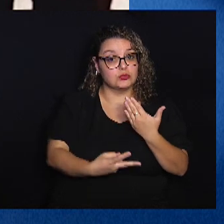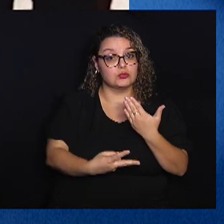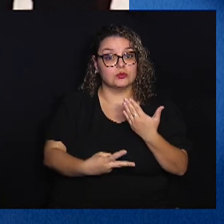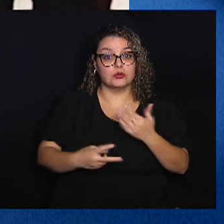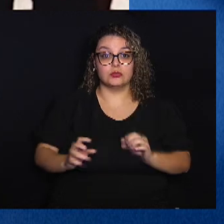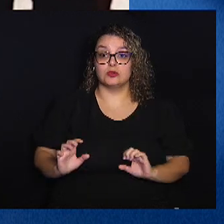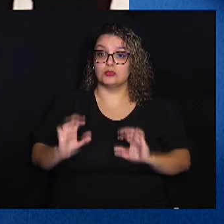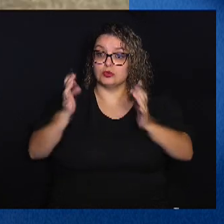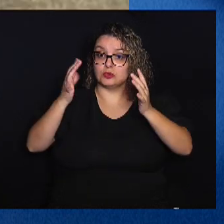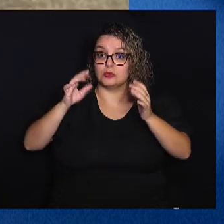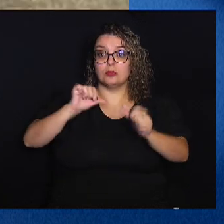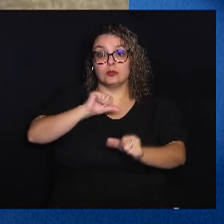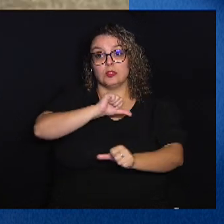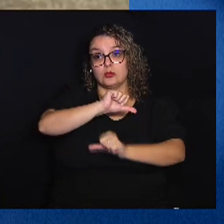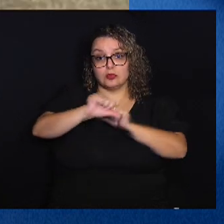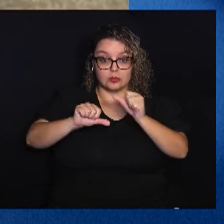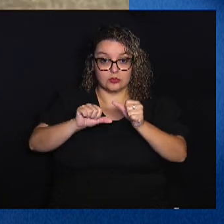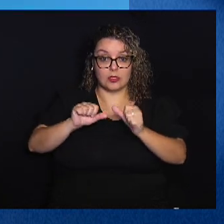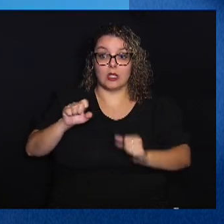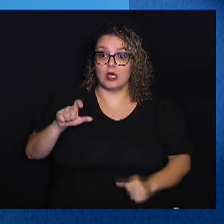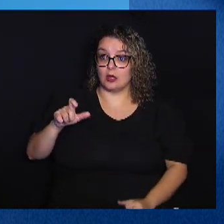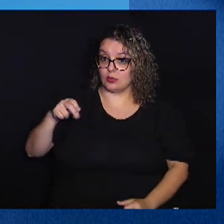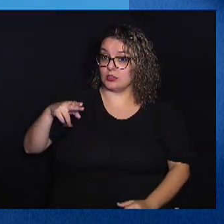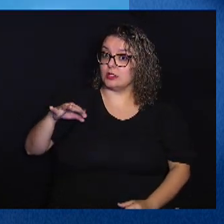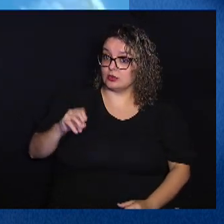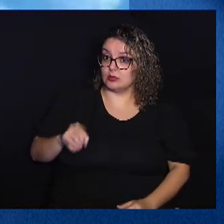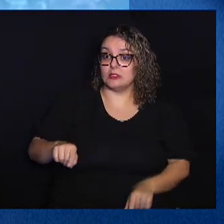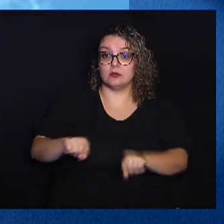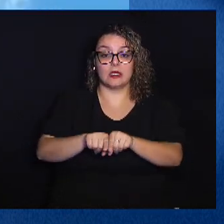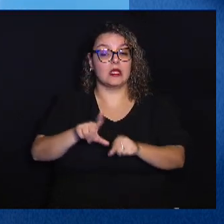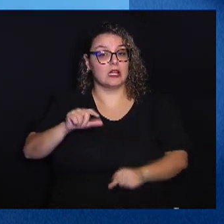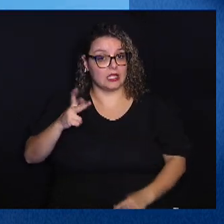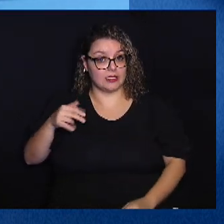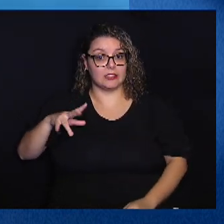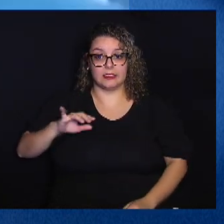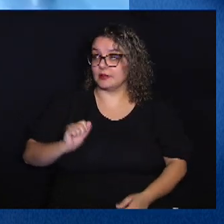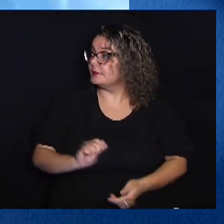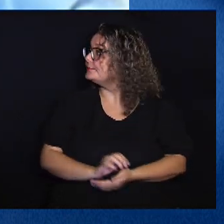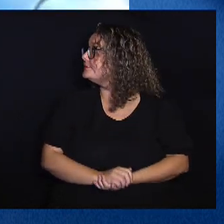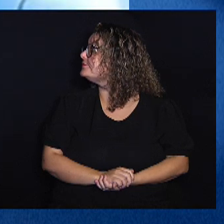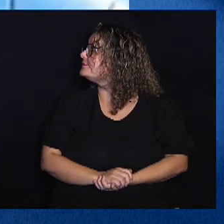fenômenos climáticos El Niño e Laninha.